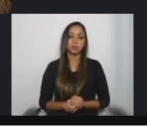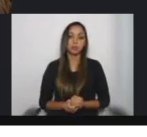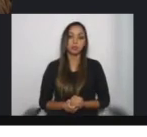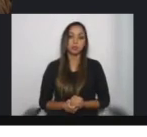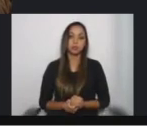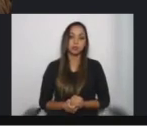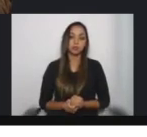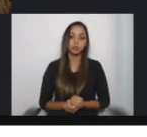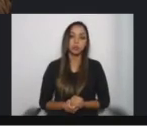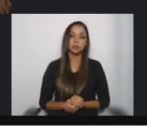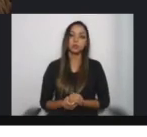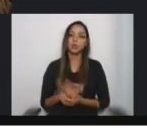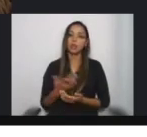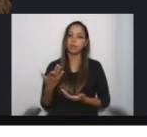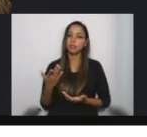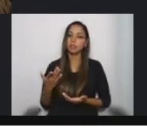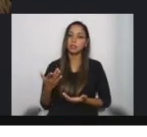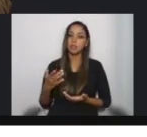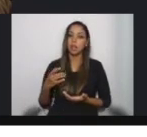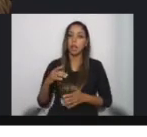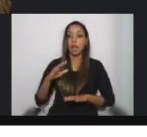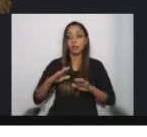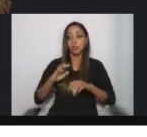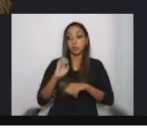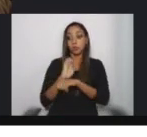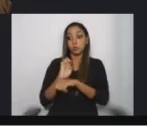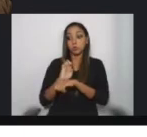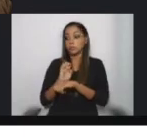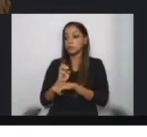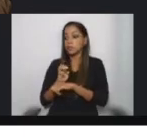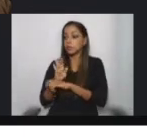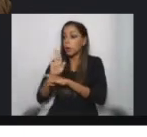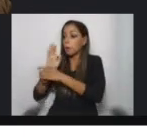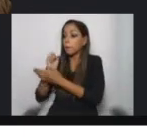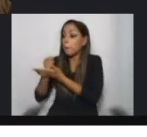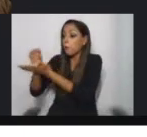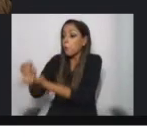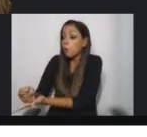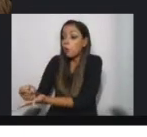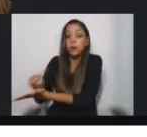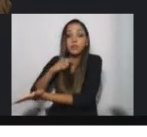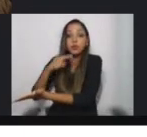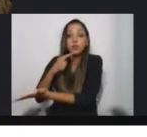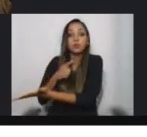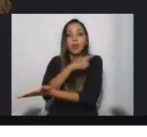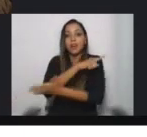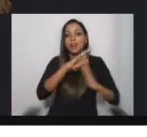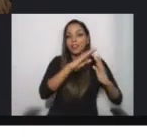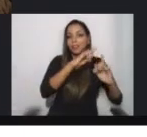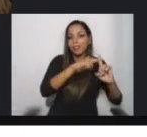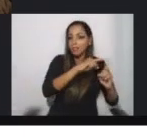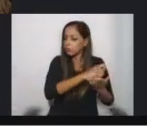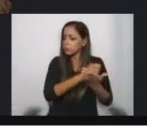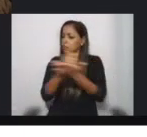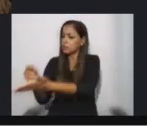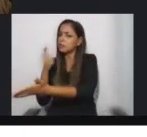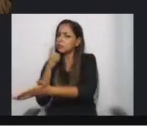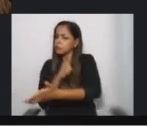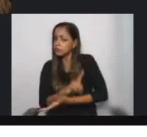que chega onde o Estado não chega. Na primeira etapa que nós tivemos da pandemia, quando faltou comida, quando